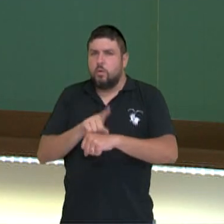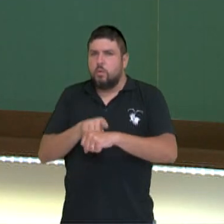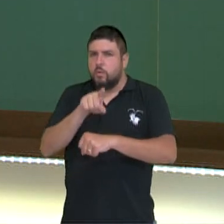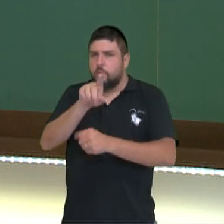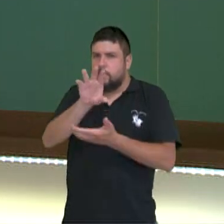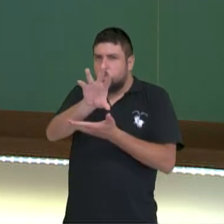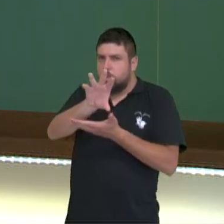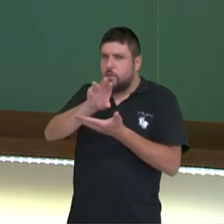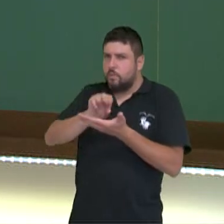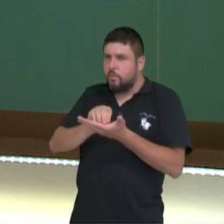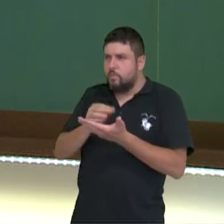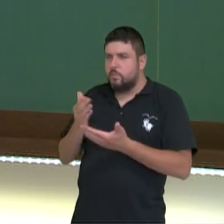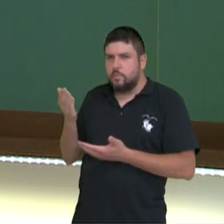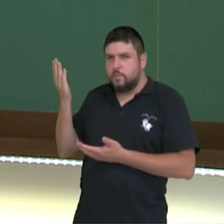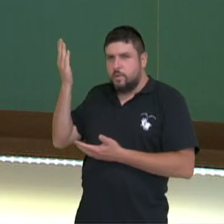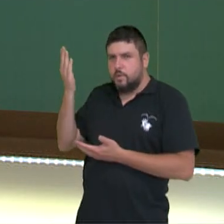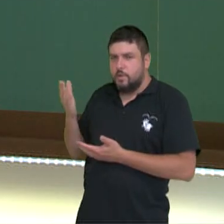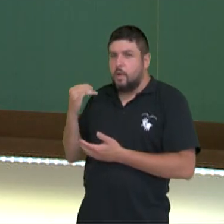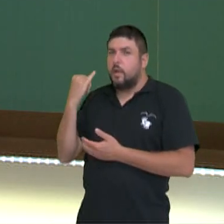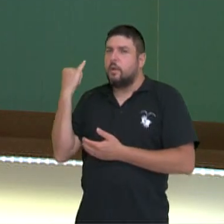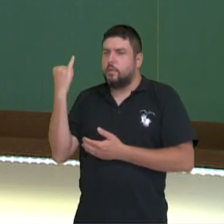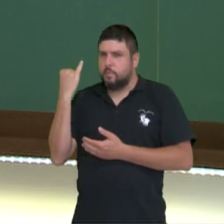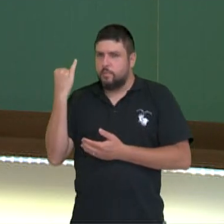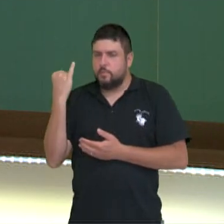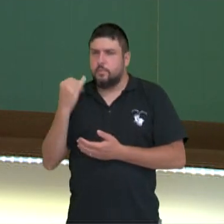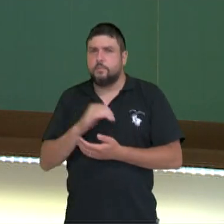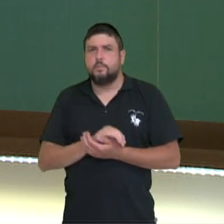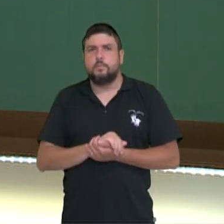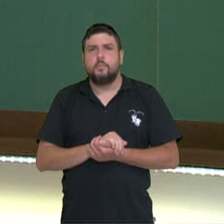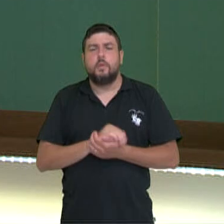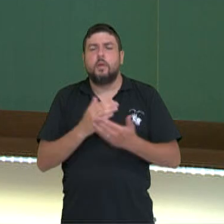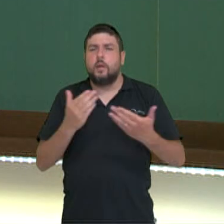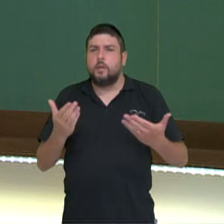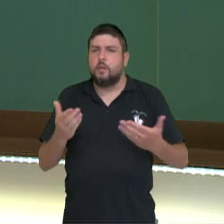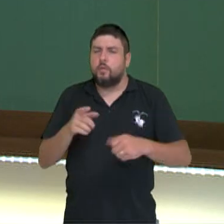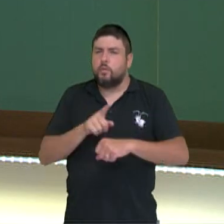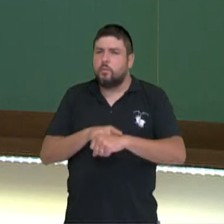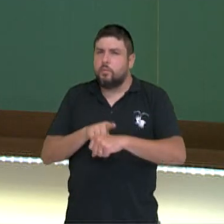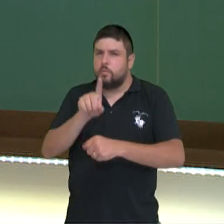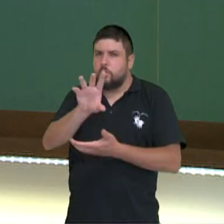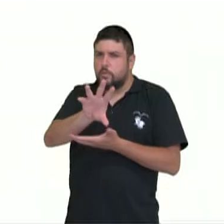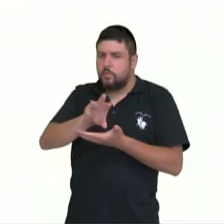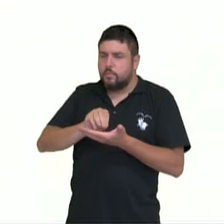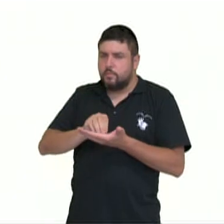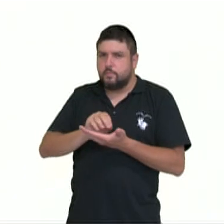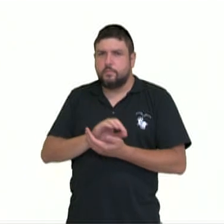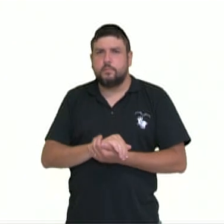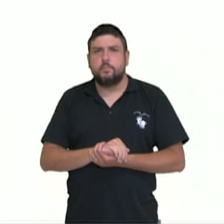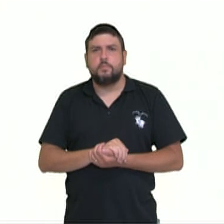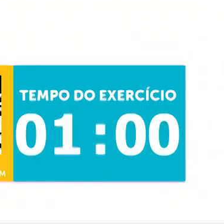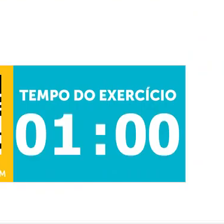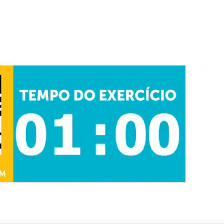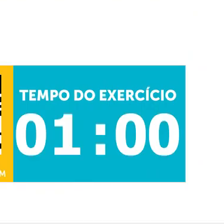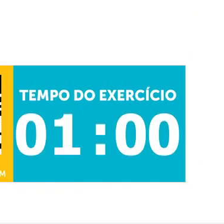esse enunciado, porque ele vai ser importante e nós vamos trabalhar com ele a aula inteira, legal? Então, alguns minutinhos para vocês copiarem, eu já volto.